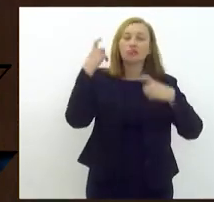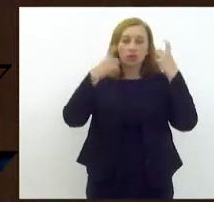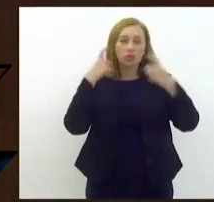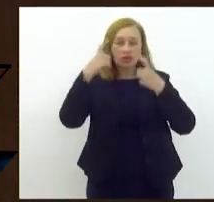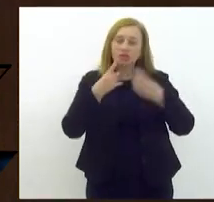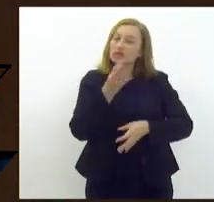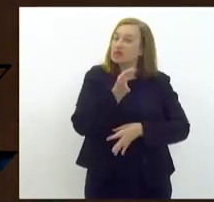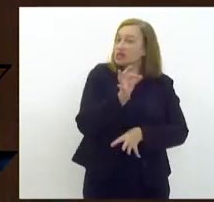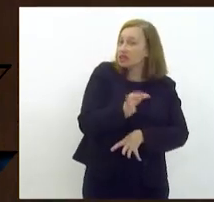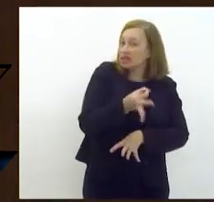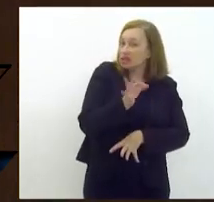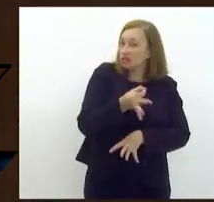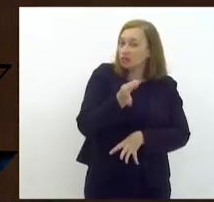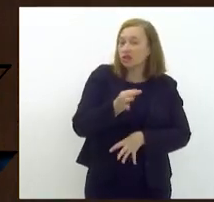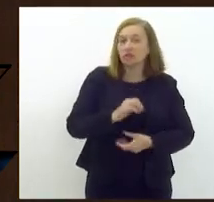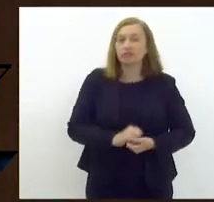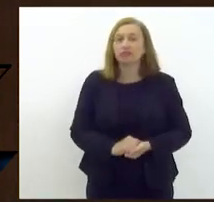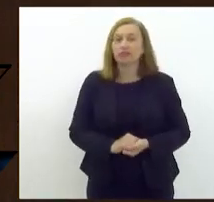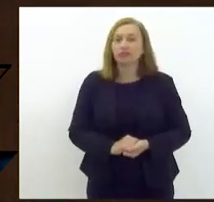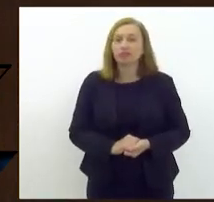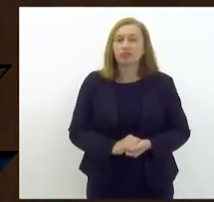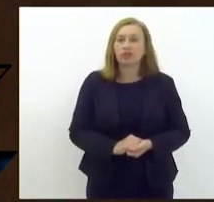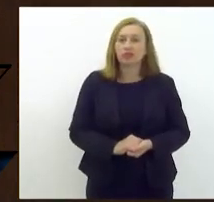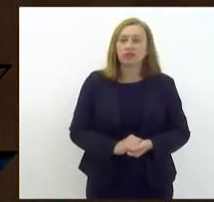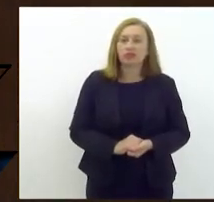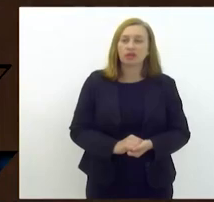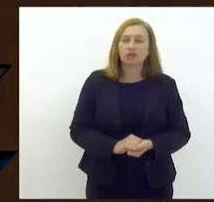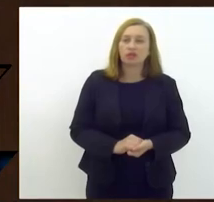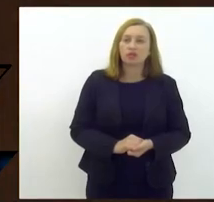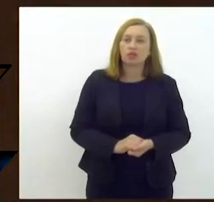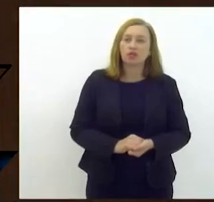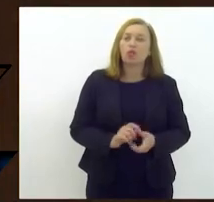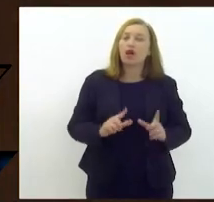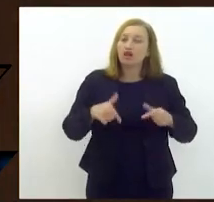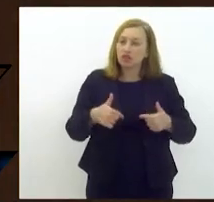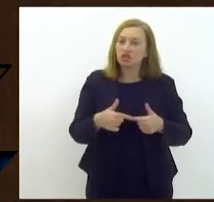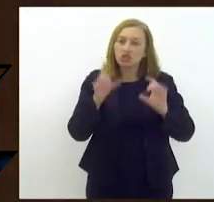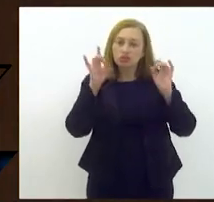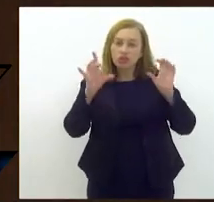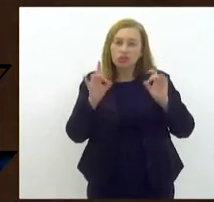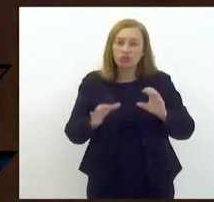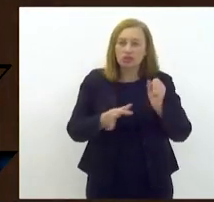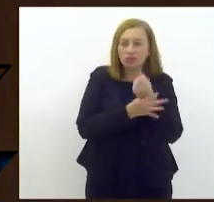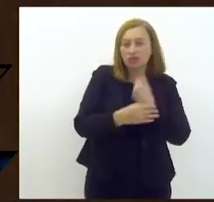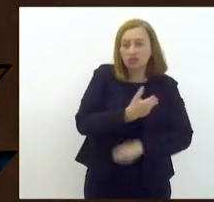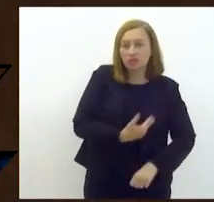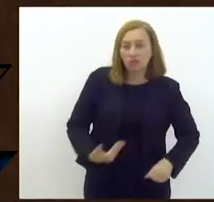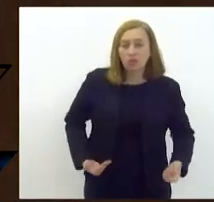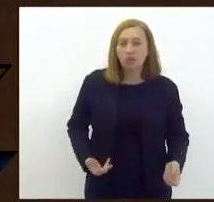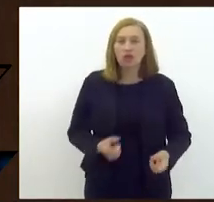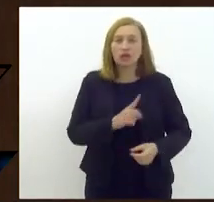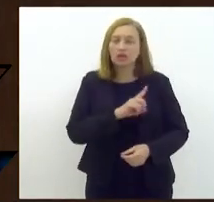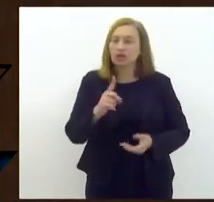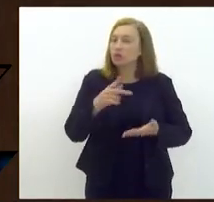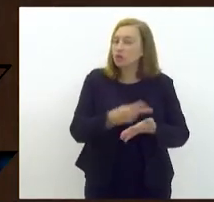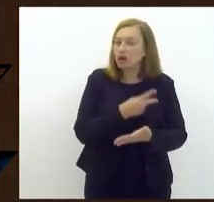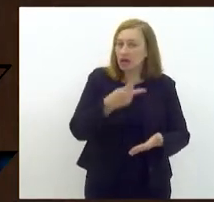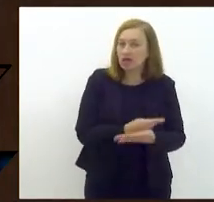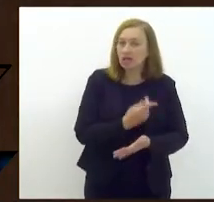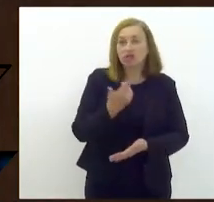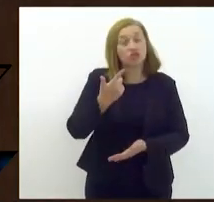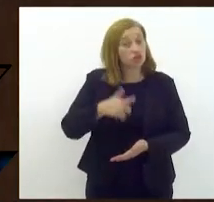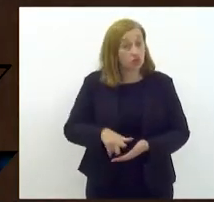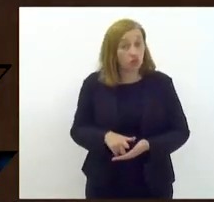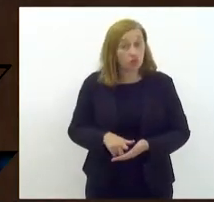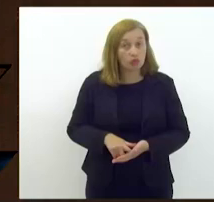evidentemente com o fazer em especial na segurança pública para que a gente não cometa erros e não